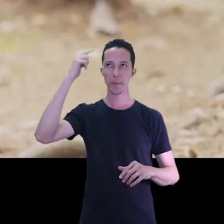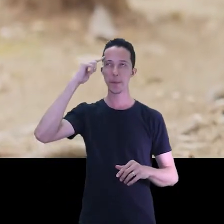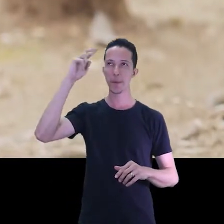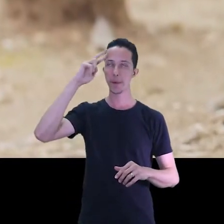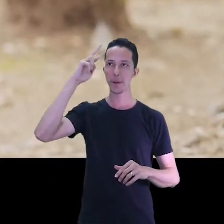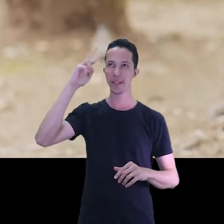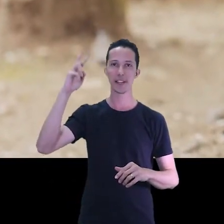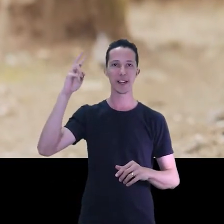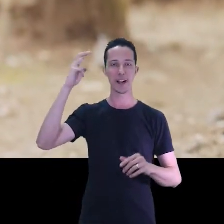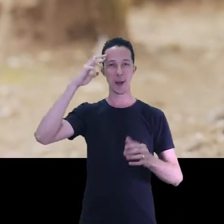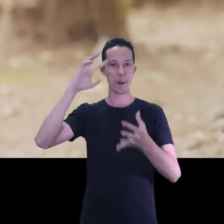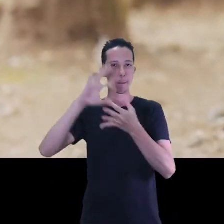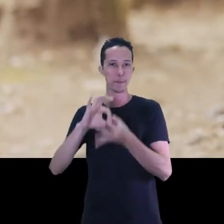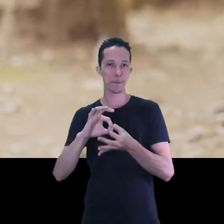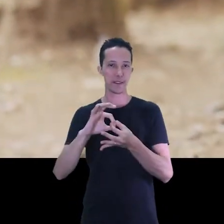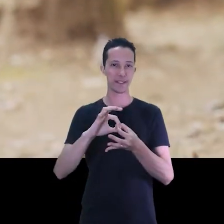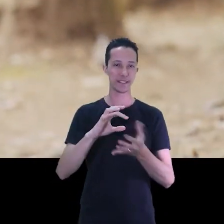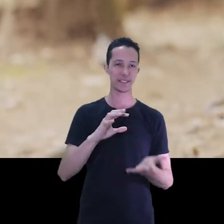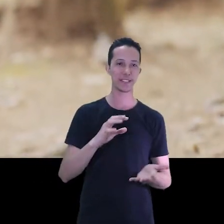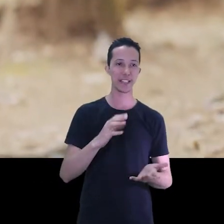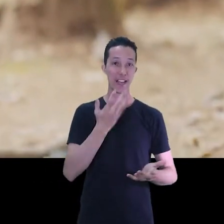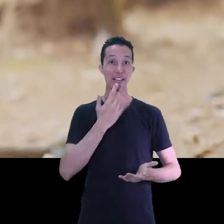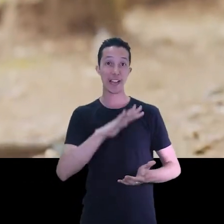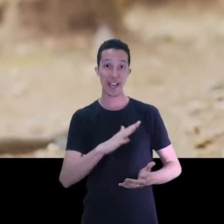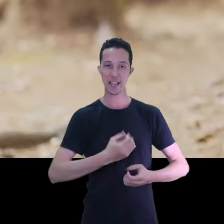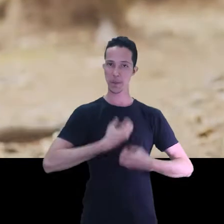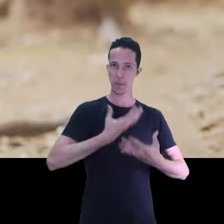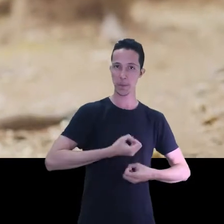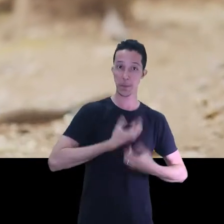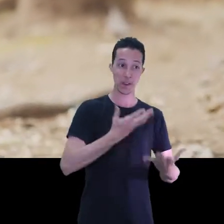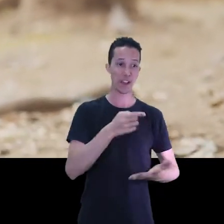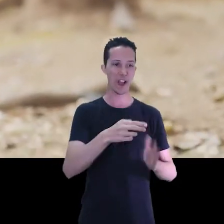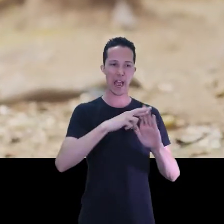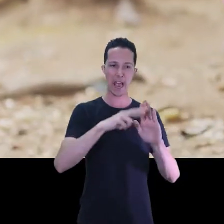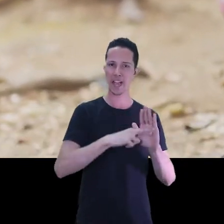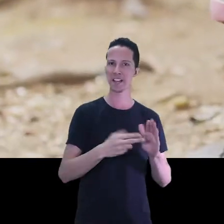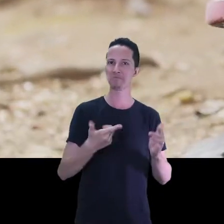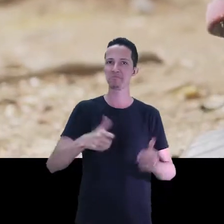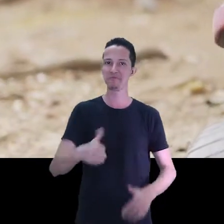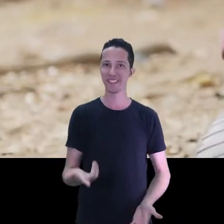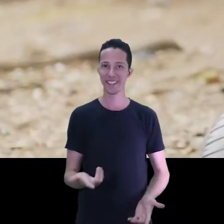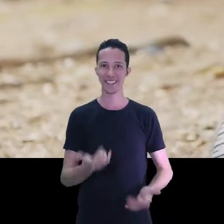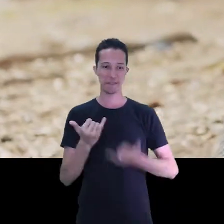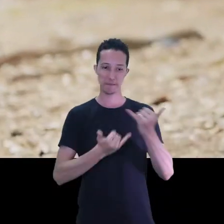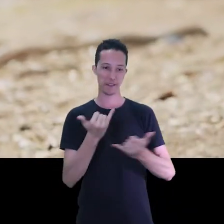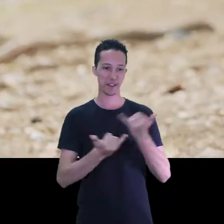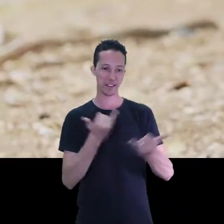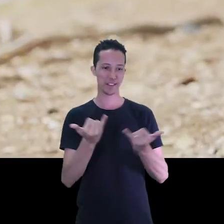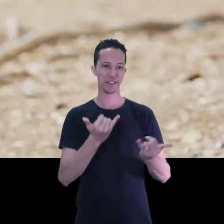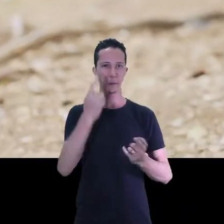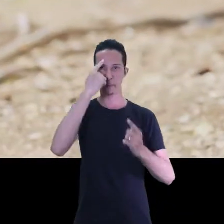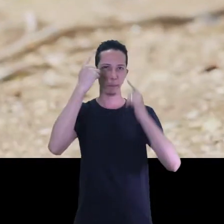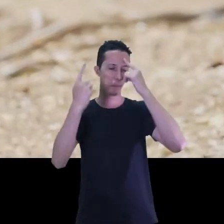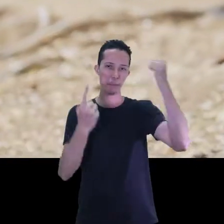memórias, suas referências culturais. Quando a criança brinca espontaneamente, aí não tem nome a brincadeira. Aí